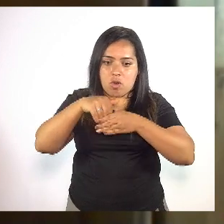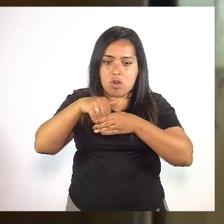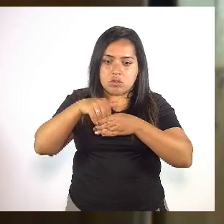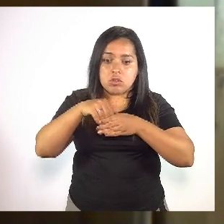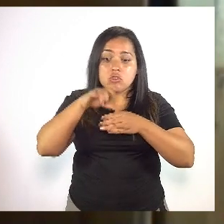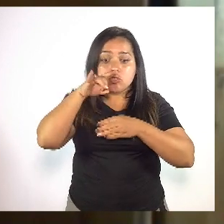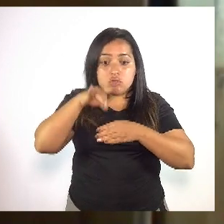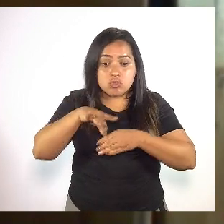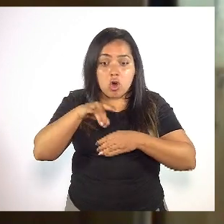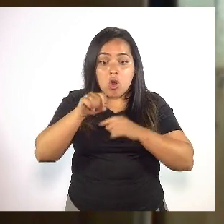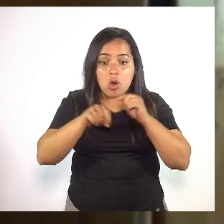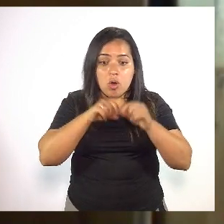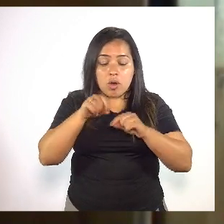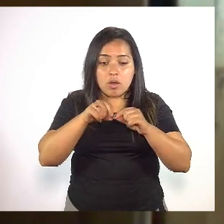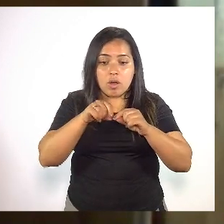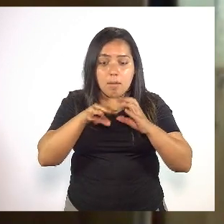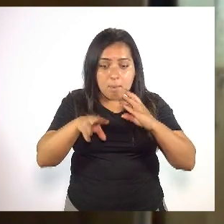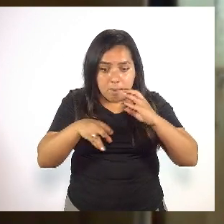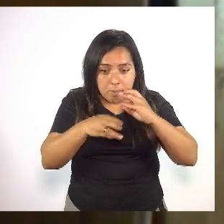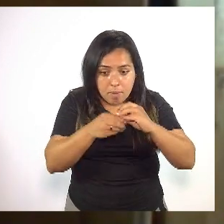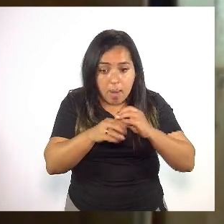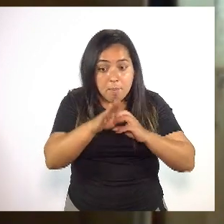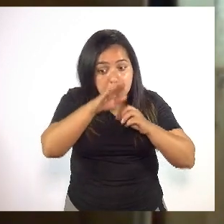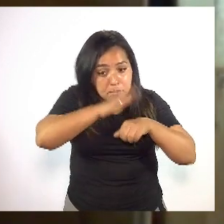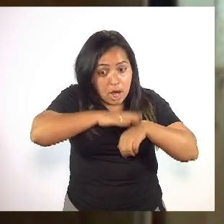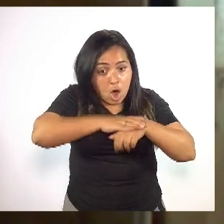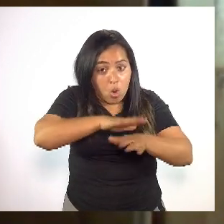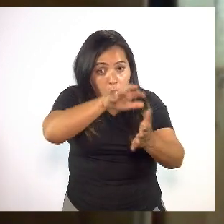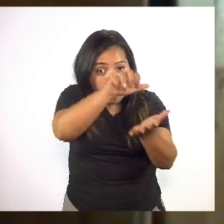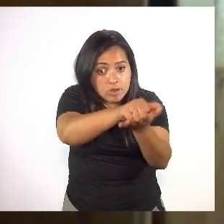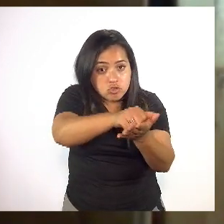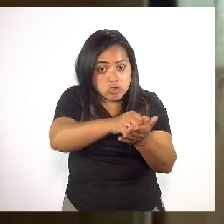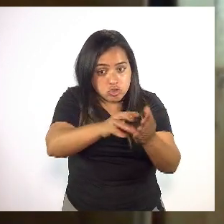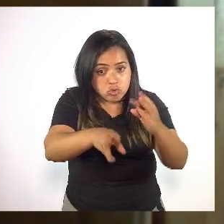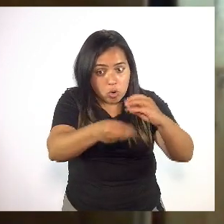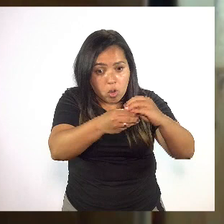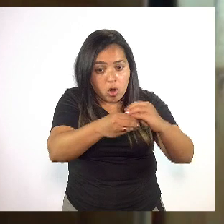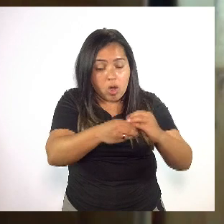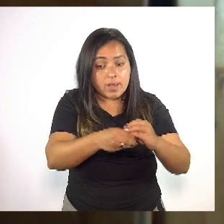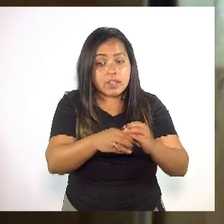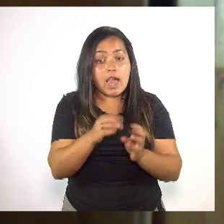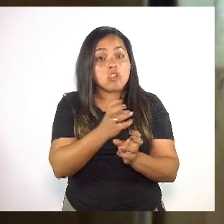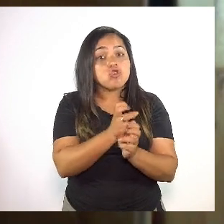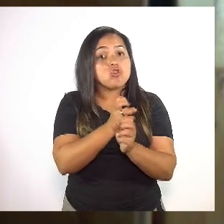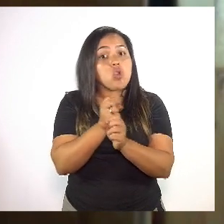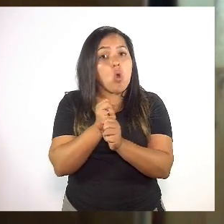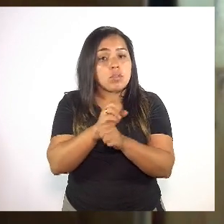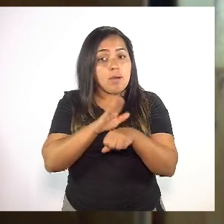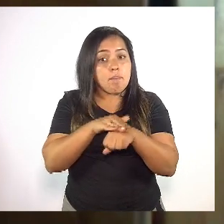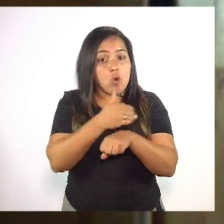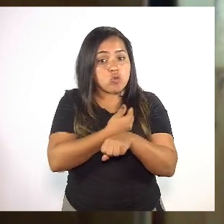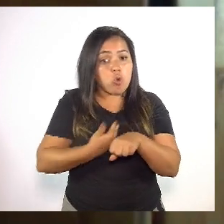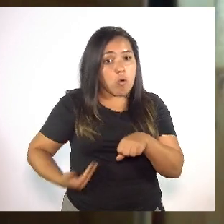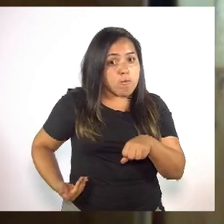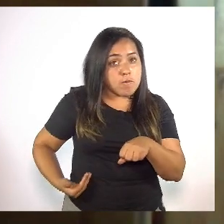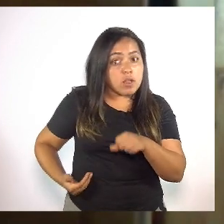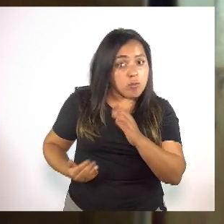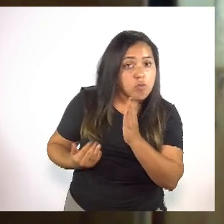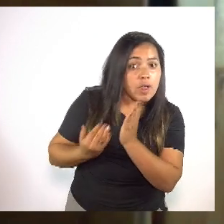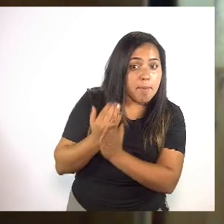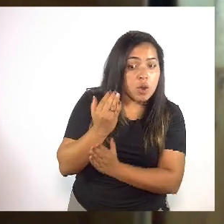assinalar, na síntese de Vossa Excelência, que as contas do Executivo foram